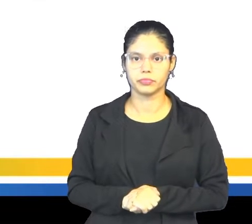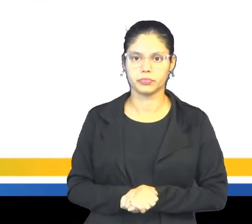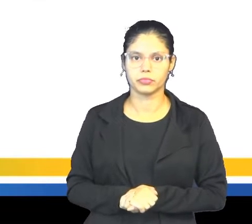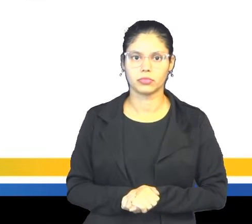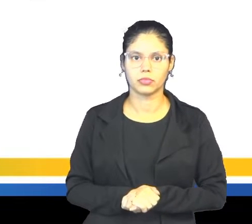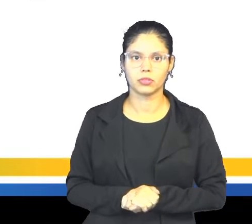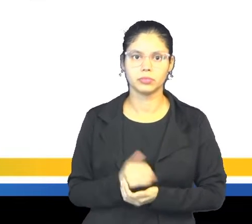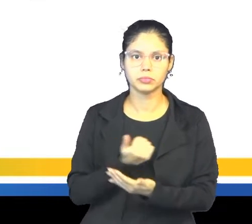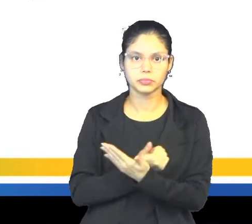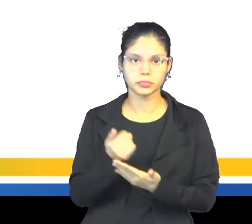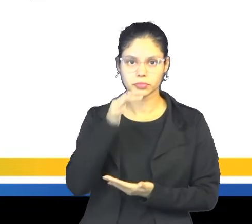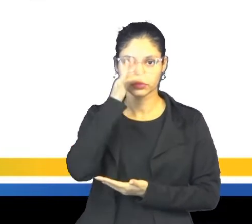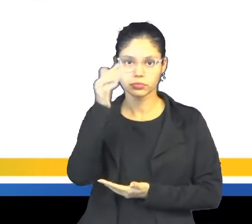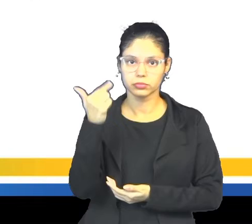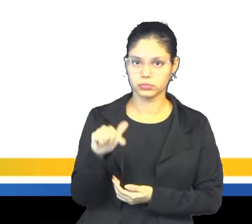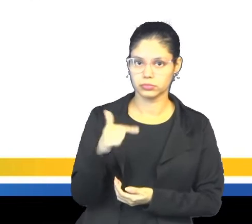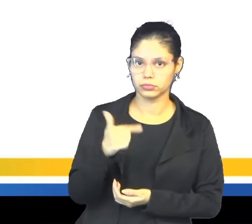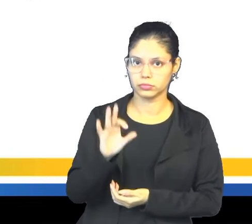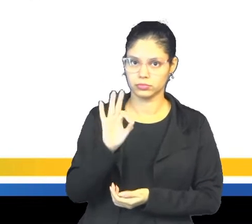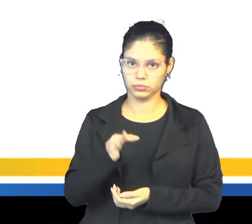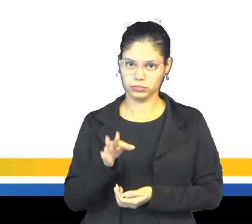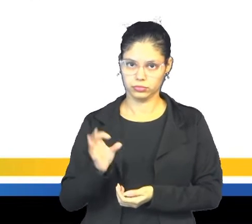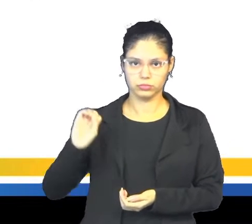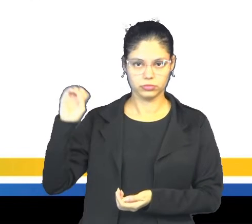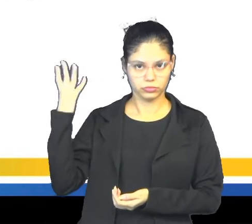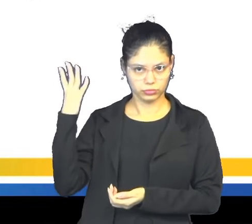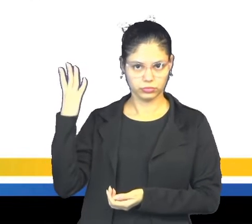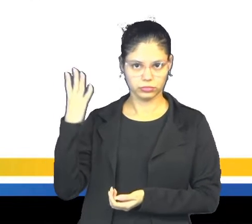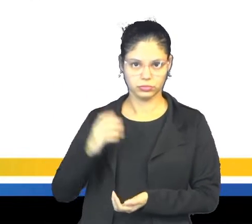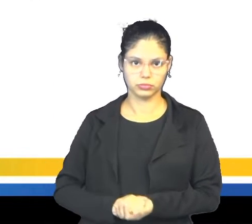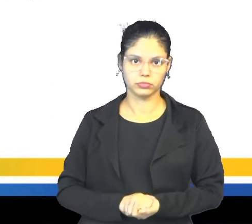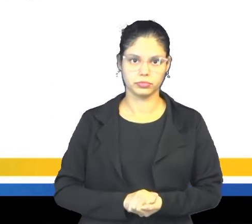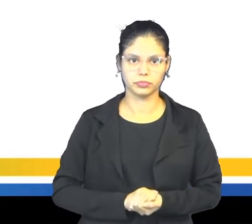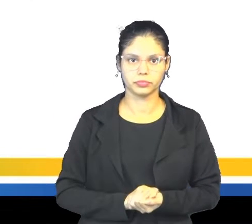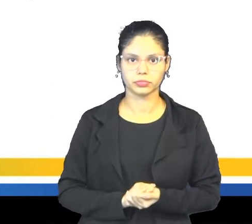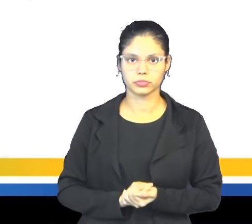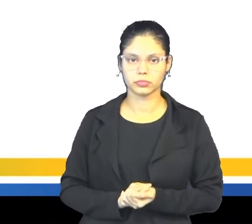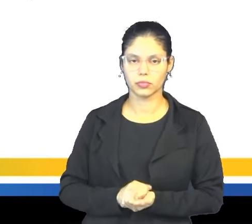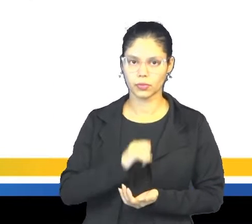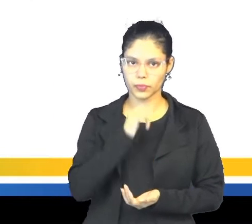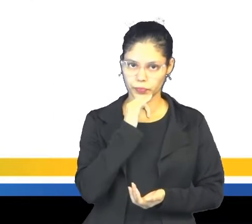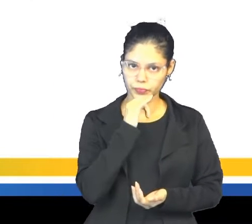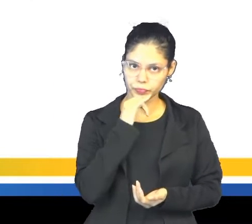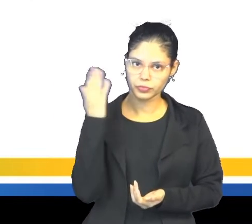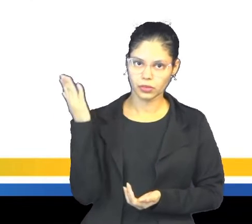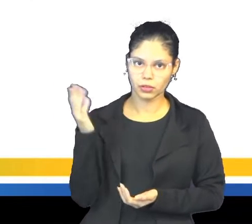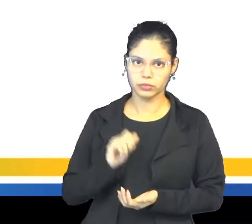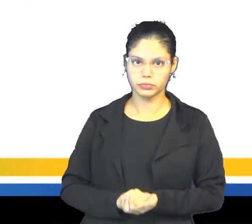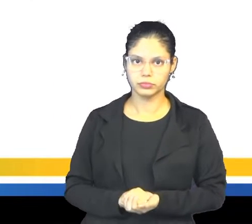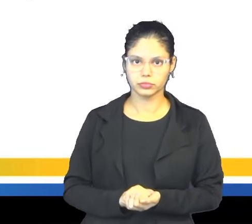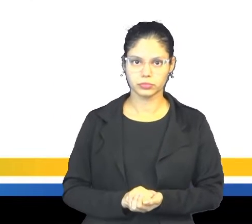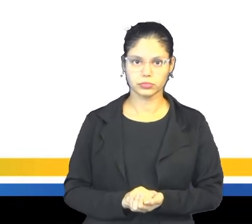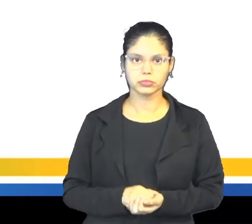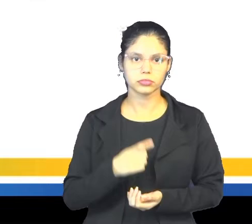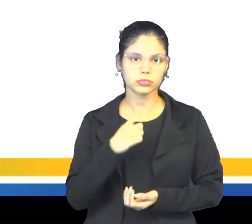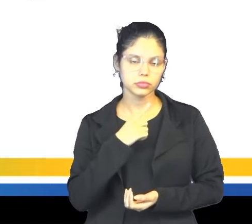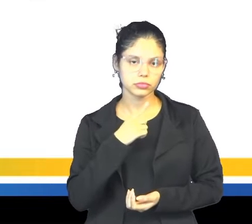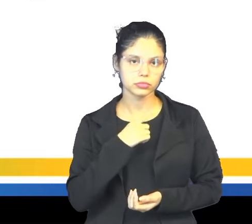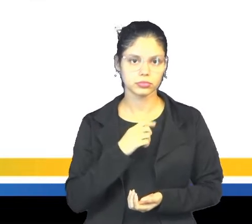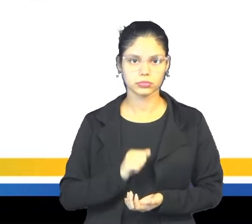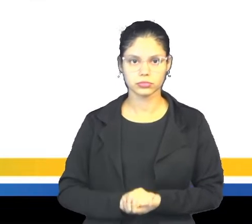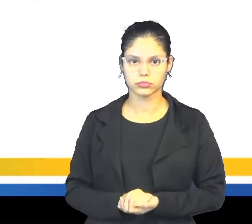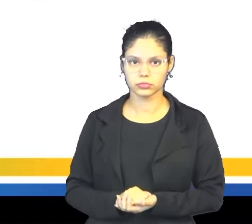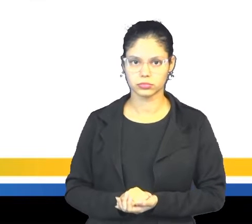Ações no futuro que não temos certeza de que acontecerão. Nós temos ali um exemplo. Maybe I will